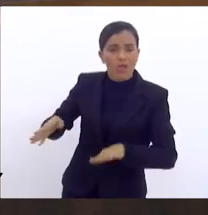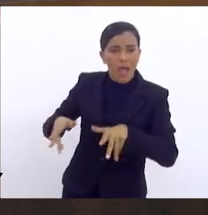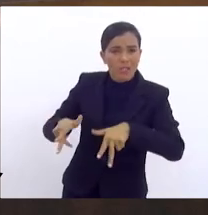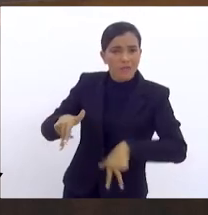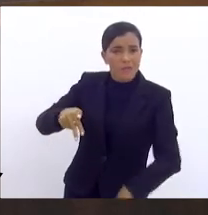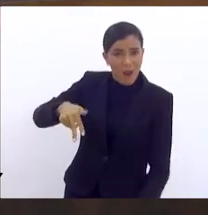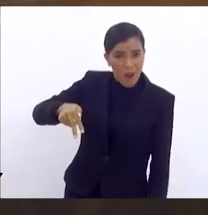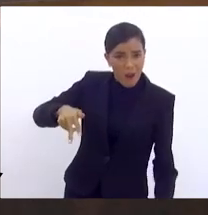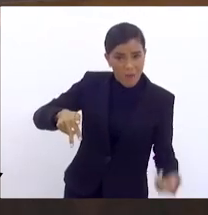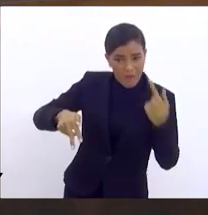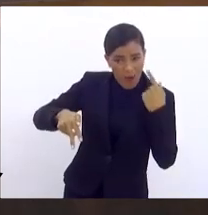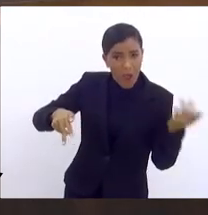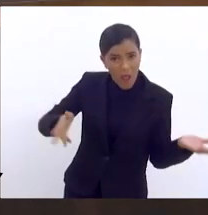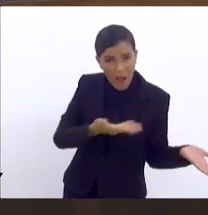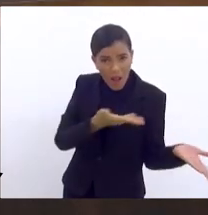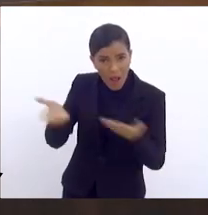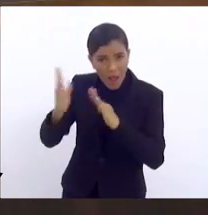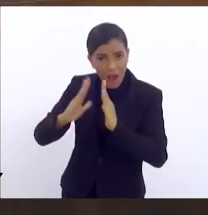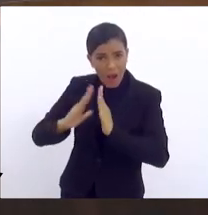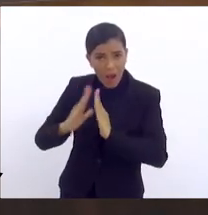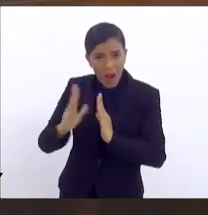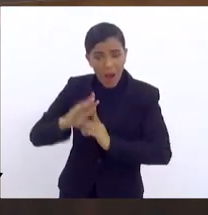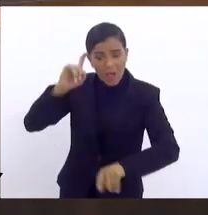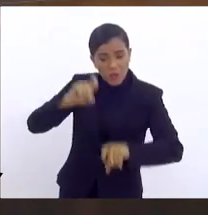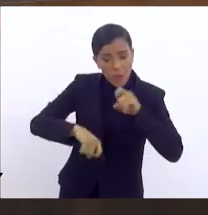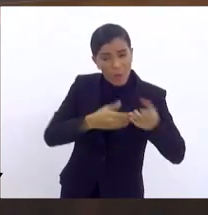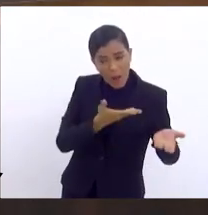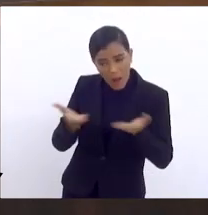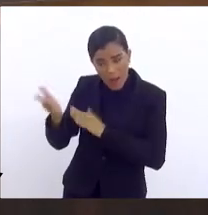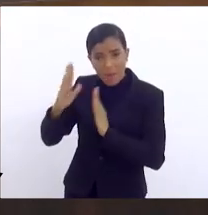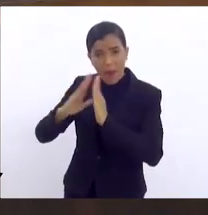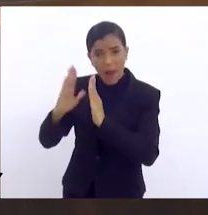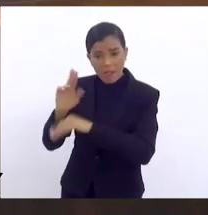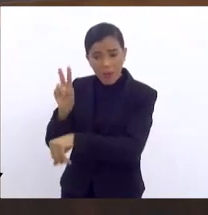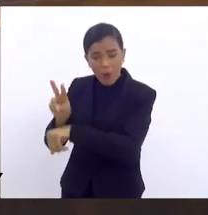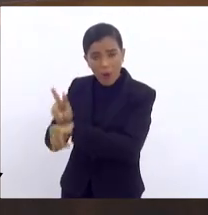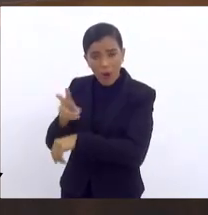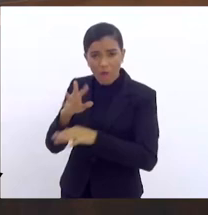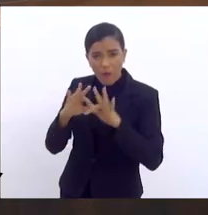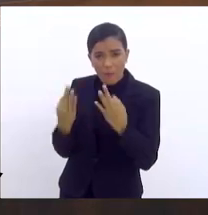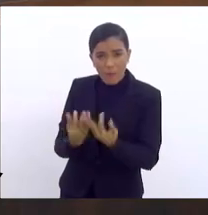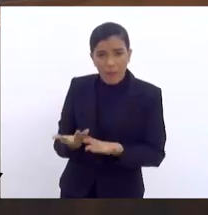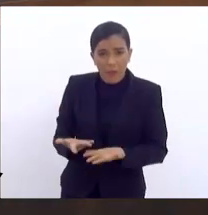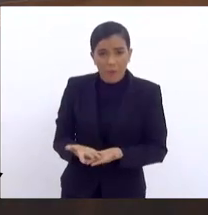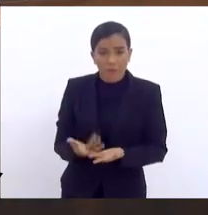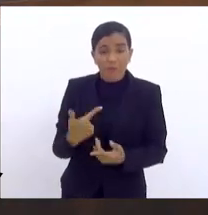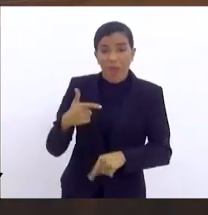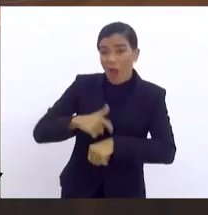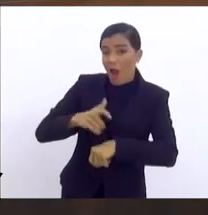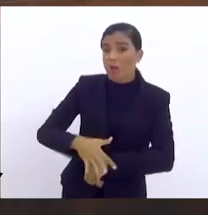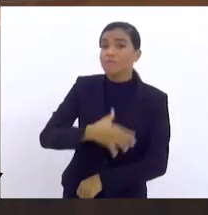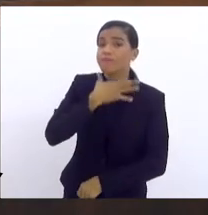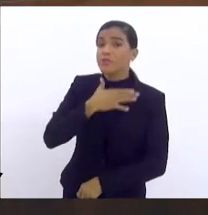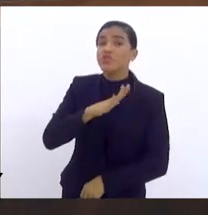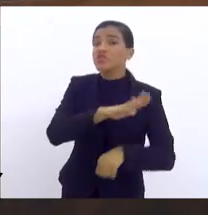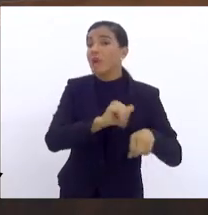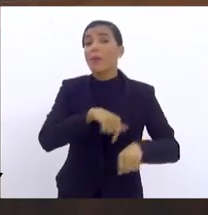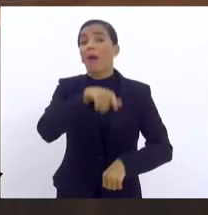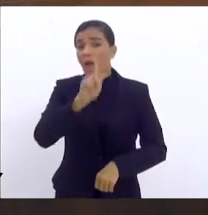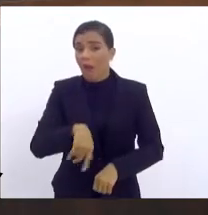dentro da casa dele não tem coragem de adotar um estuprador e botar para tomar conta da família dele porque quando tá no sufoco ele chama a polícia